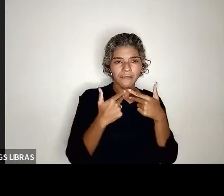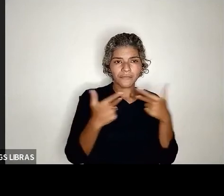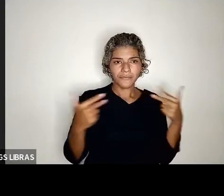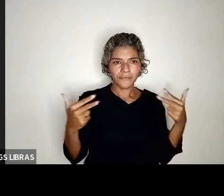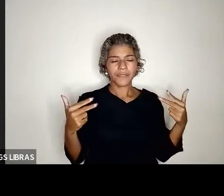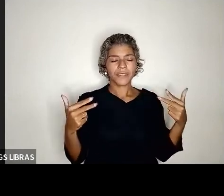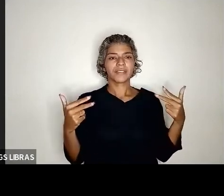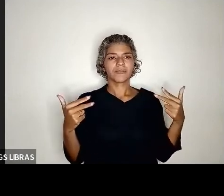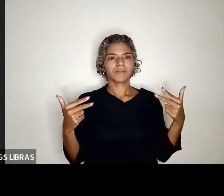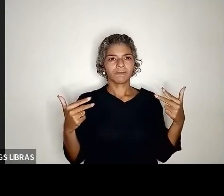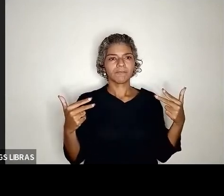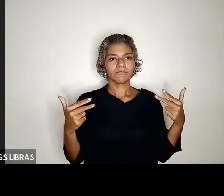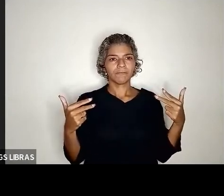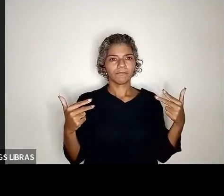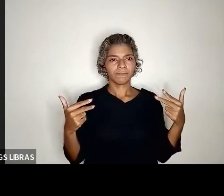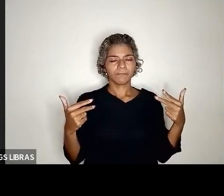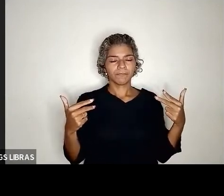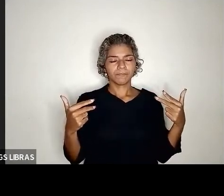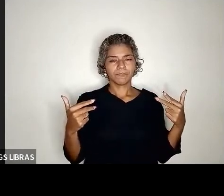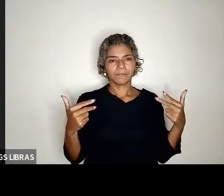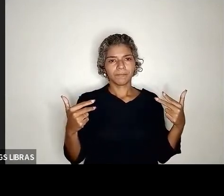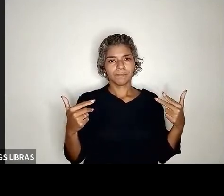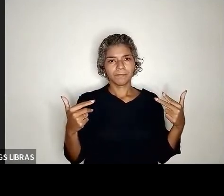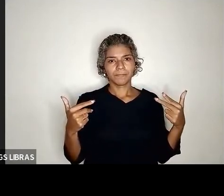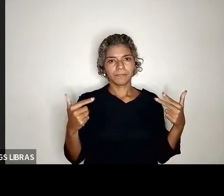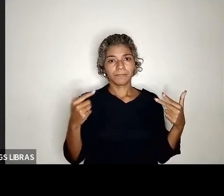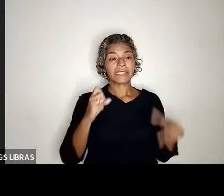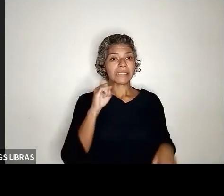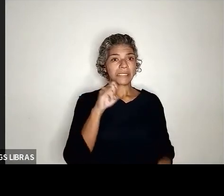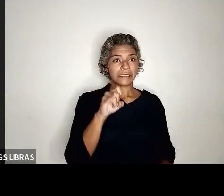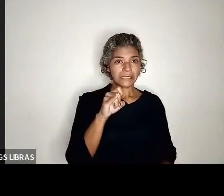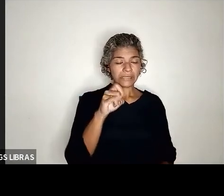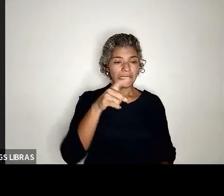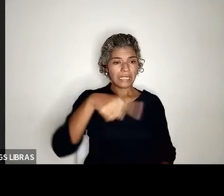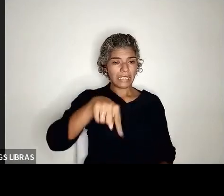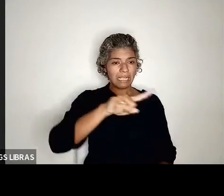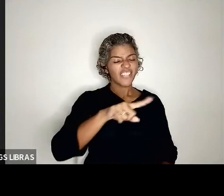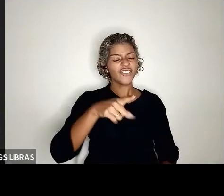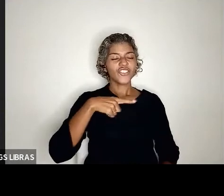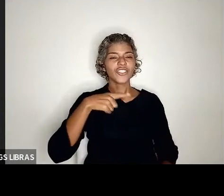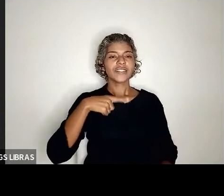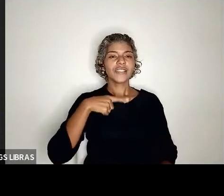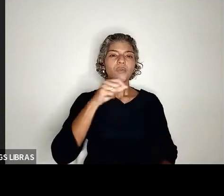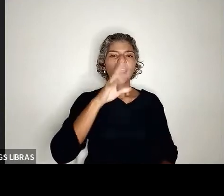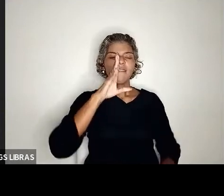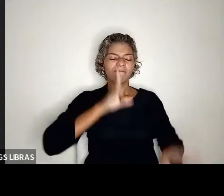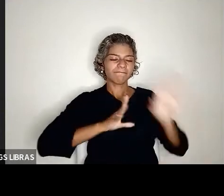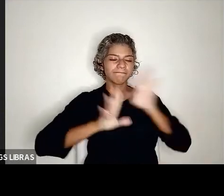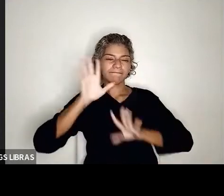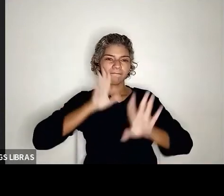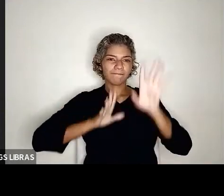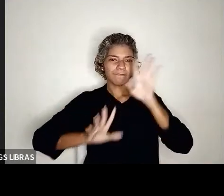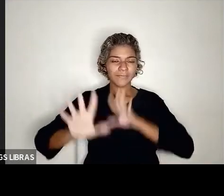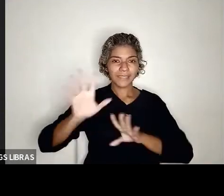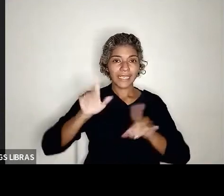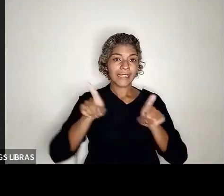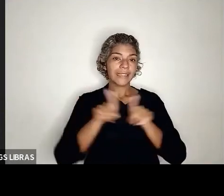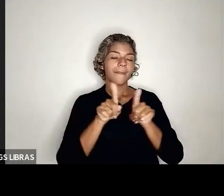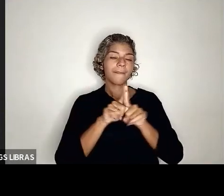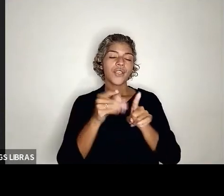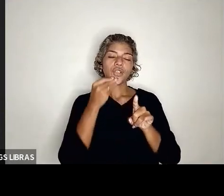dos concargos da terra. Se vestem com culpa, como oportunidades, como